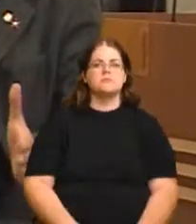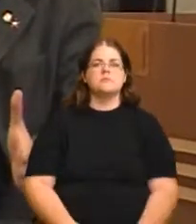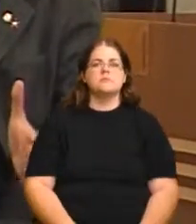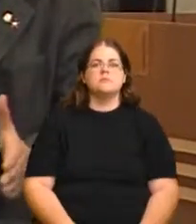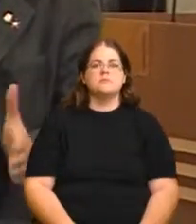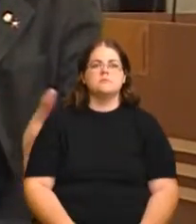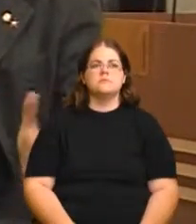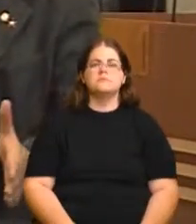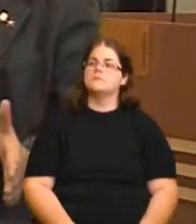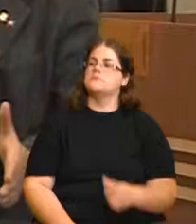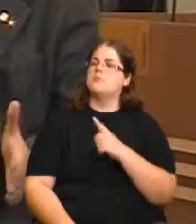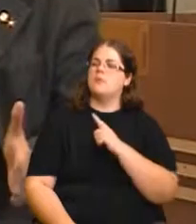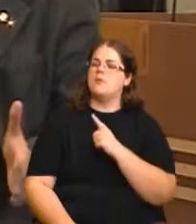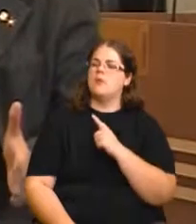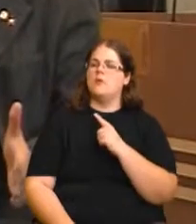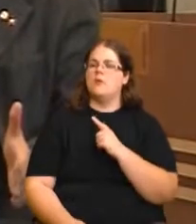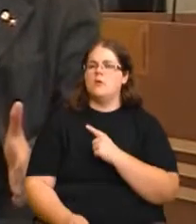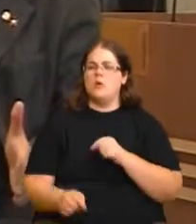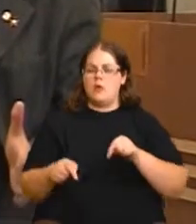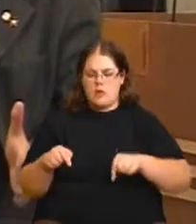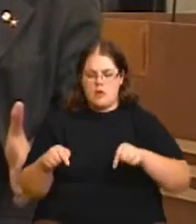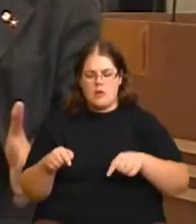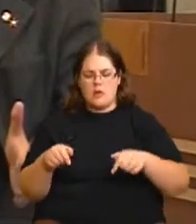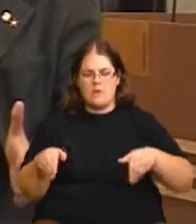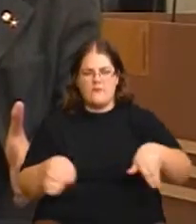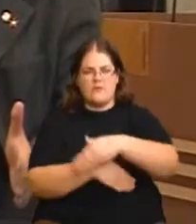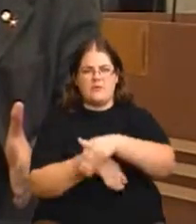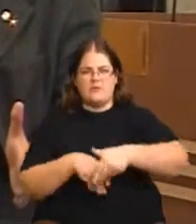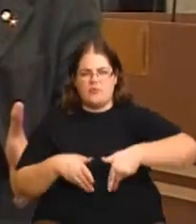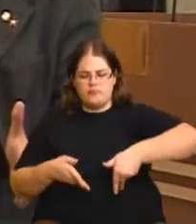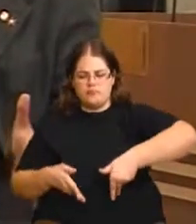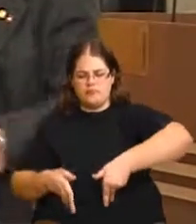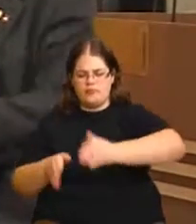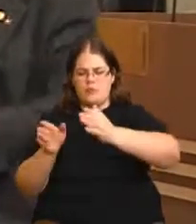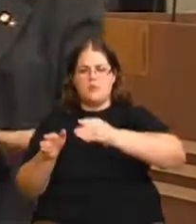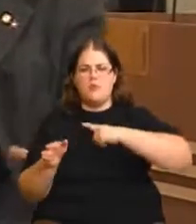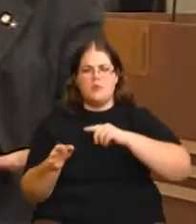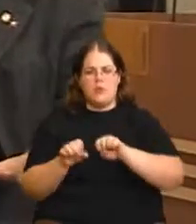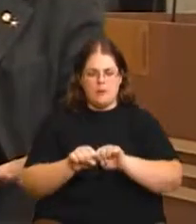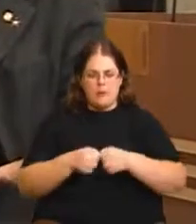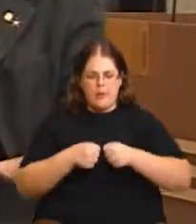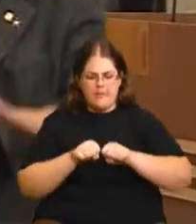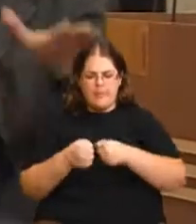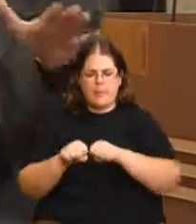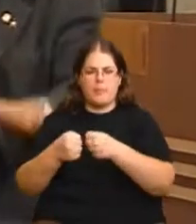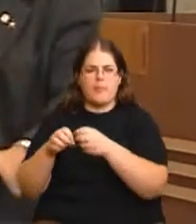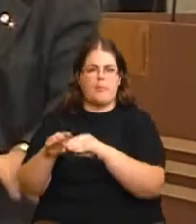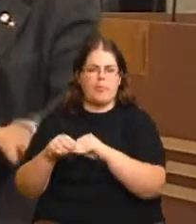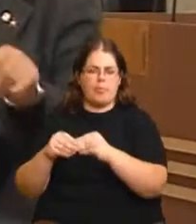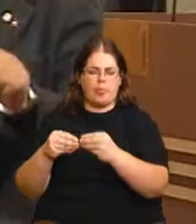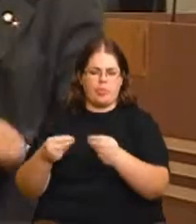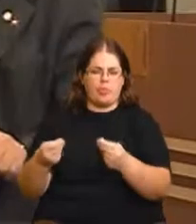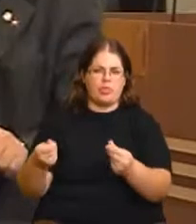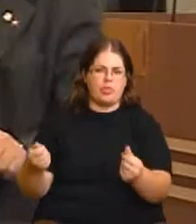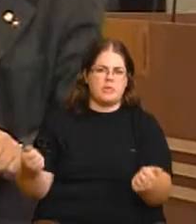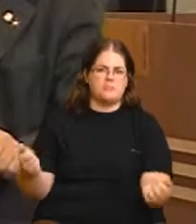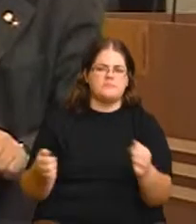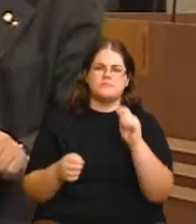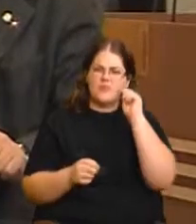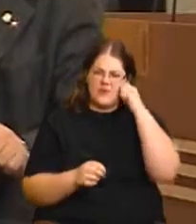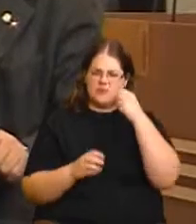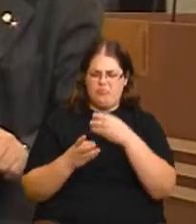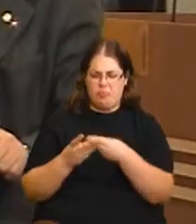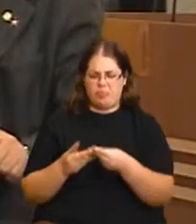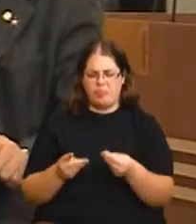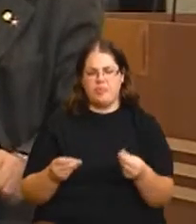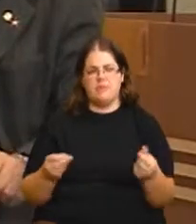25, sentido centro, bairro 25 de Julho, até a Bruno Chaves ali saiu todo o asfalto. O afundamento da ciclovia em